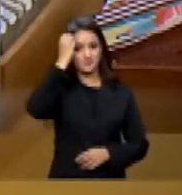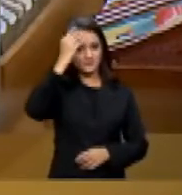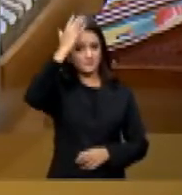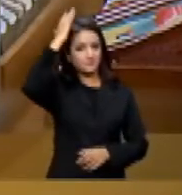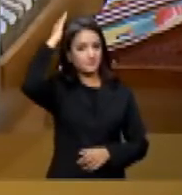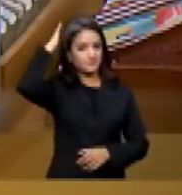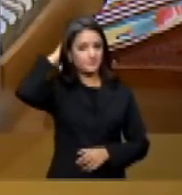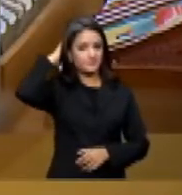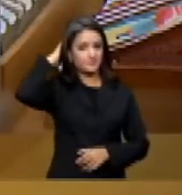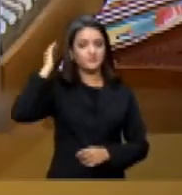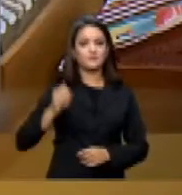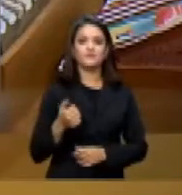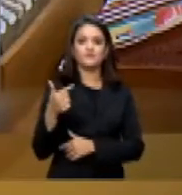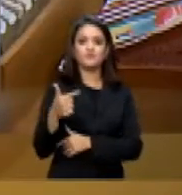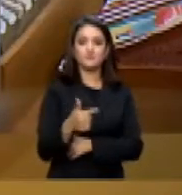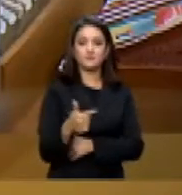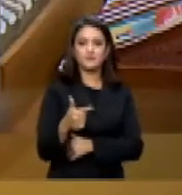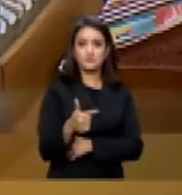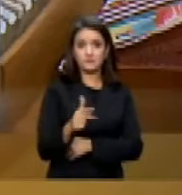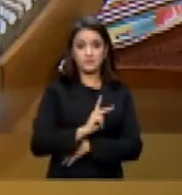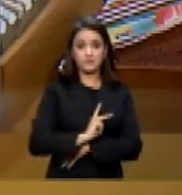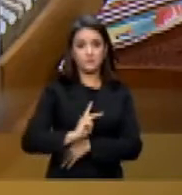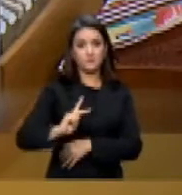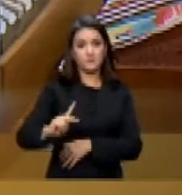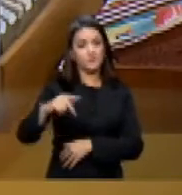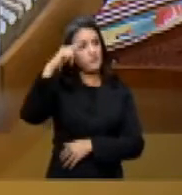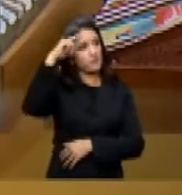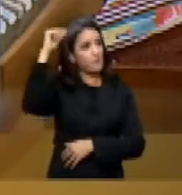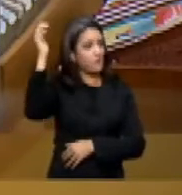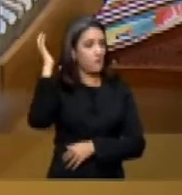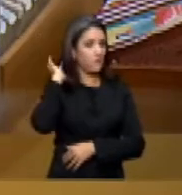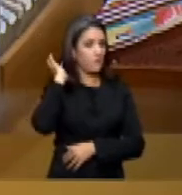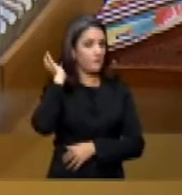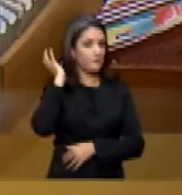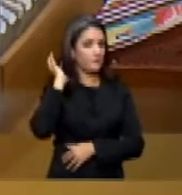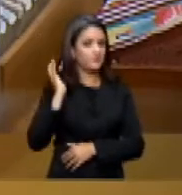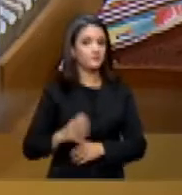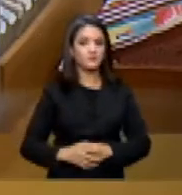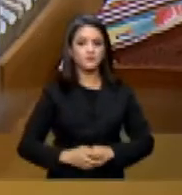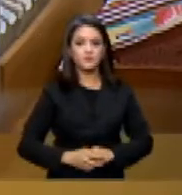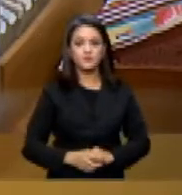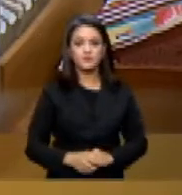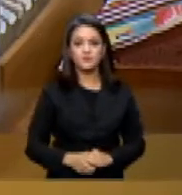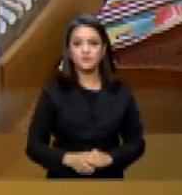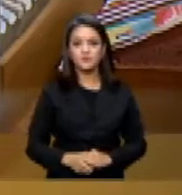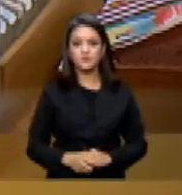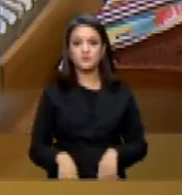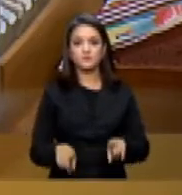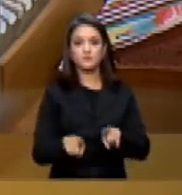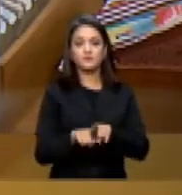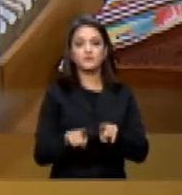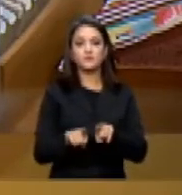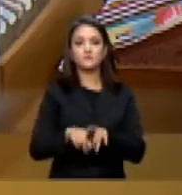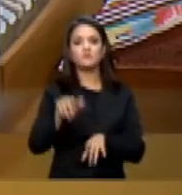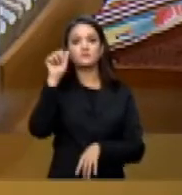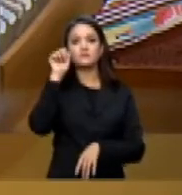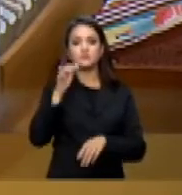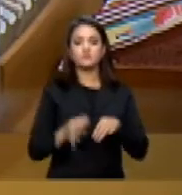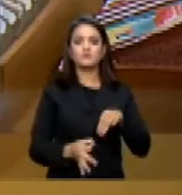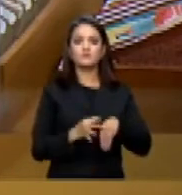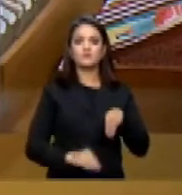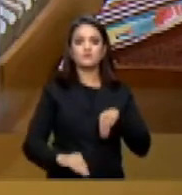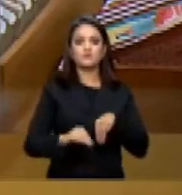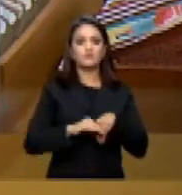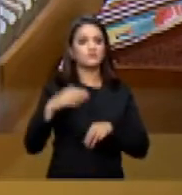senhora vice-ministra, vice-presidente Rosa Weber, a senhora ministra Carmen Lúcia,